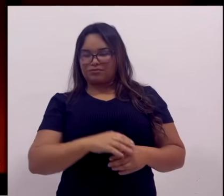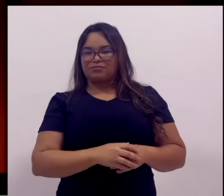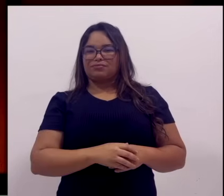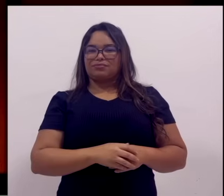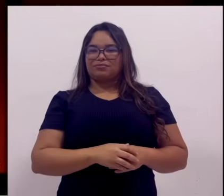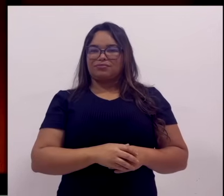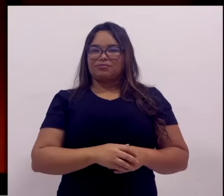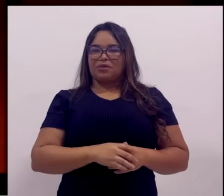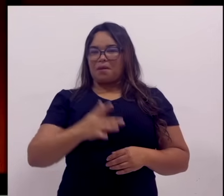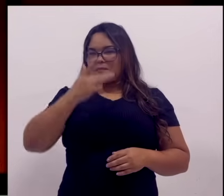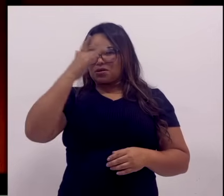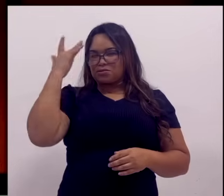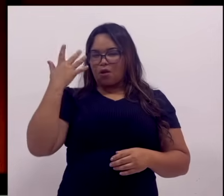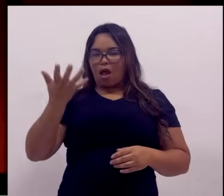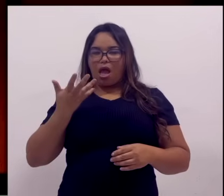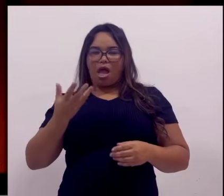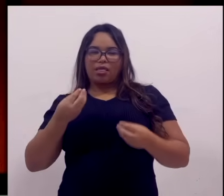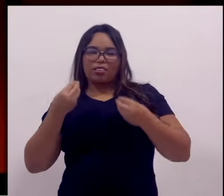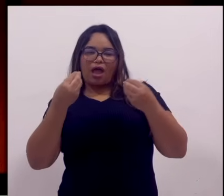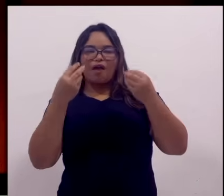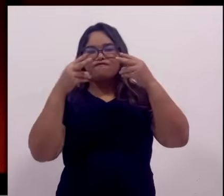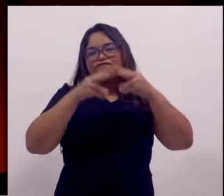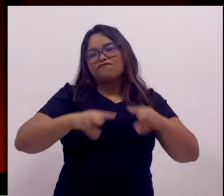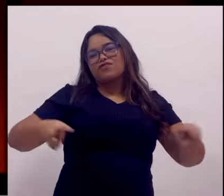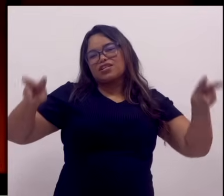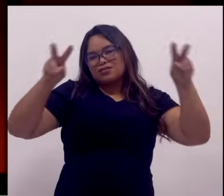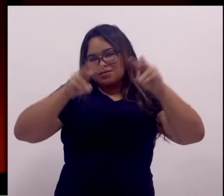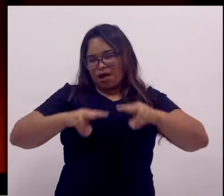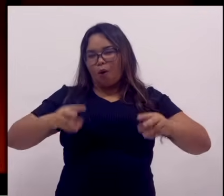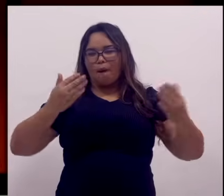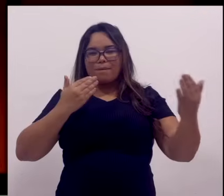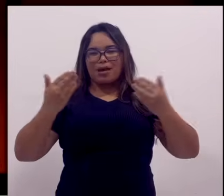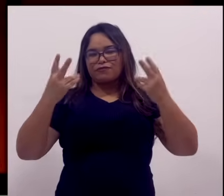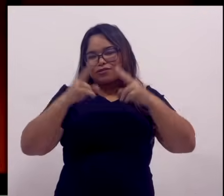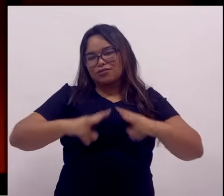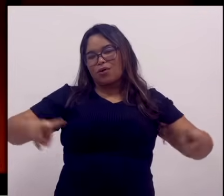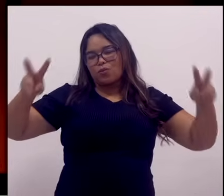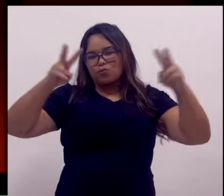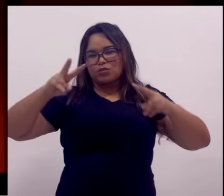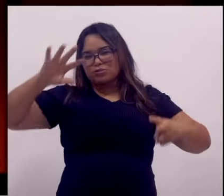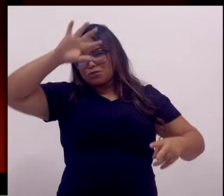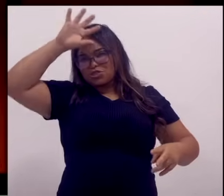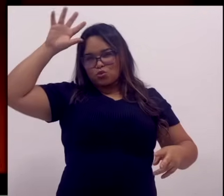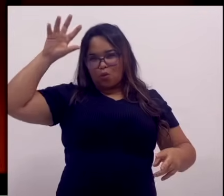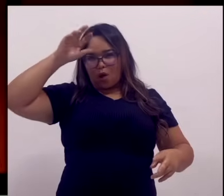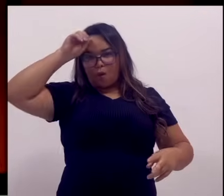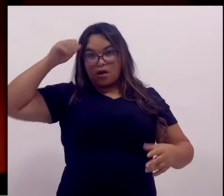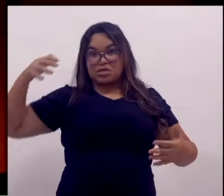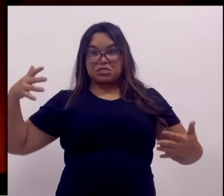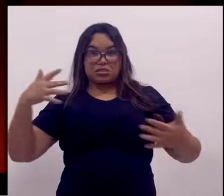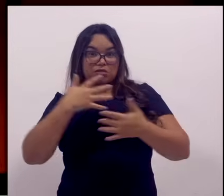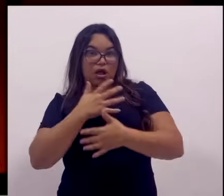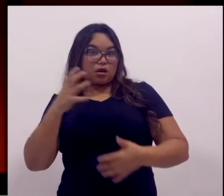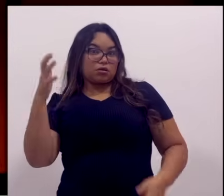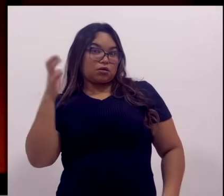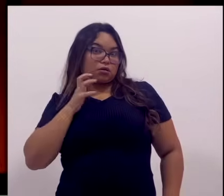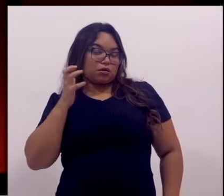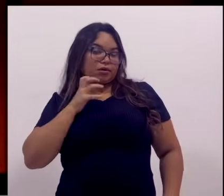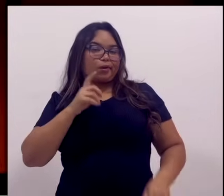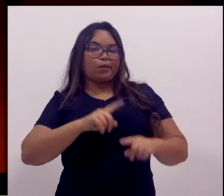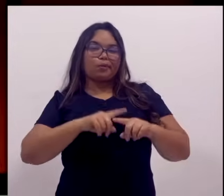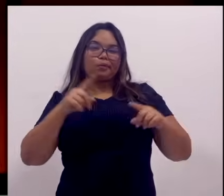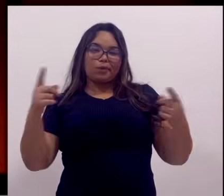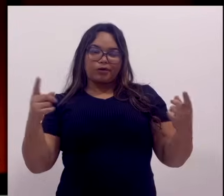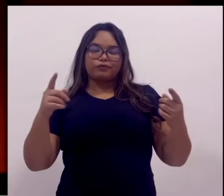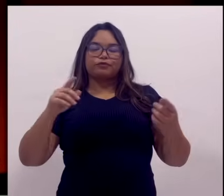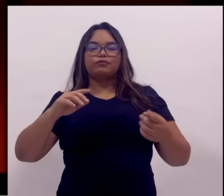chamado exatamente disso, collyrium. É como se dissessem que estavam ali para conceder visão espiritual. Era uma cidade